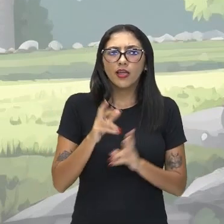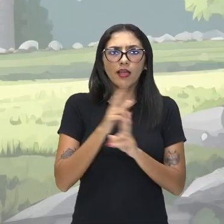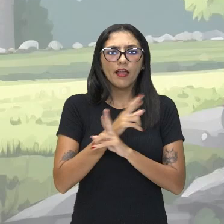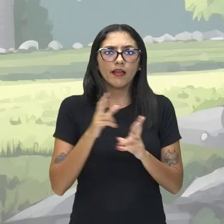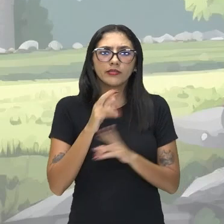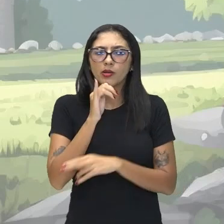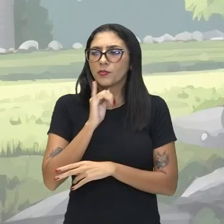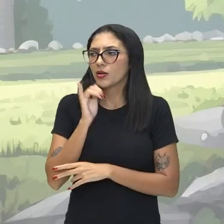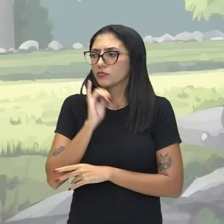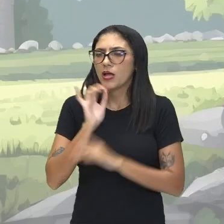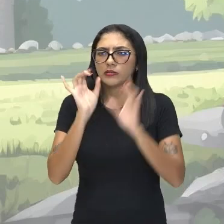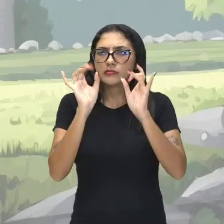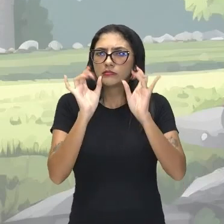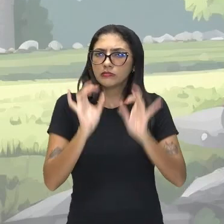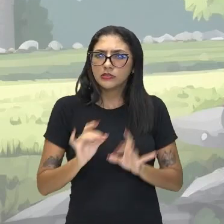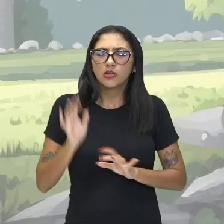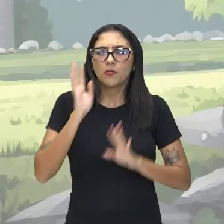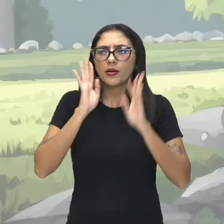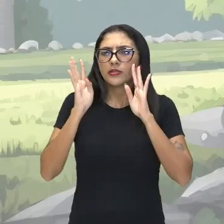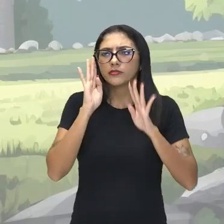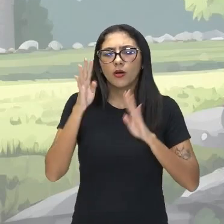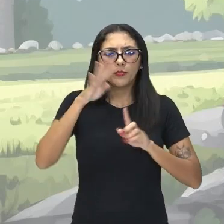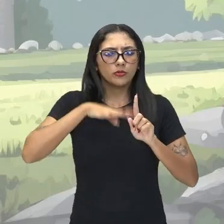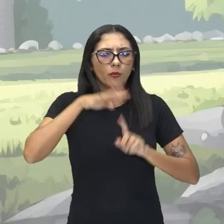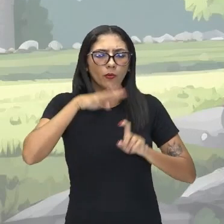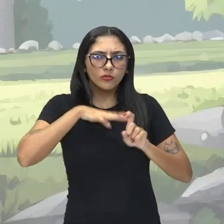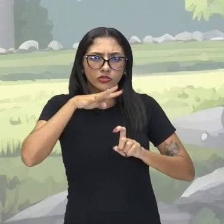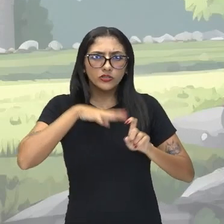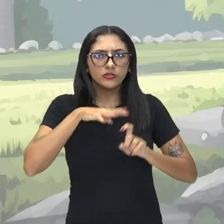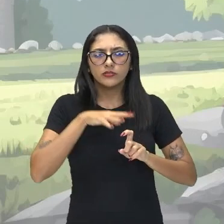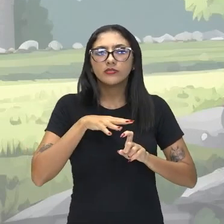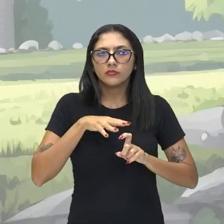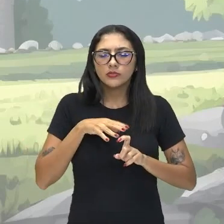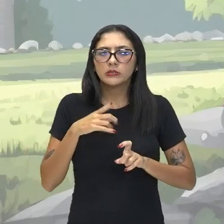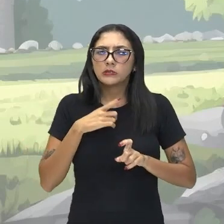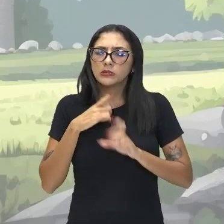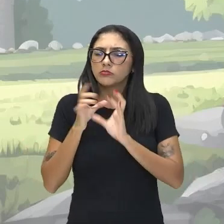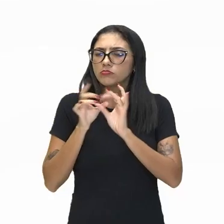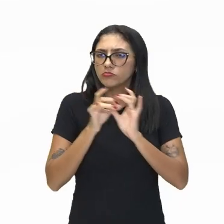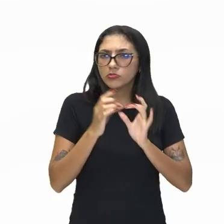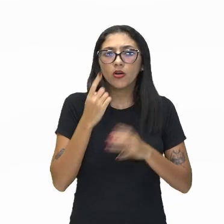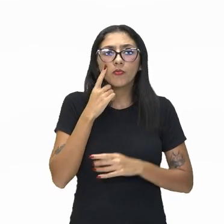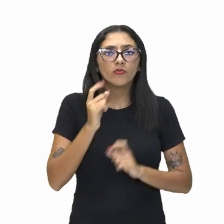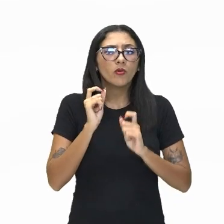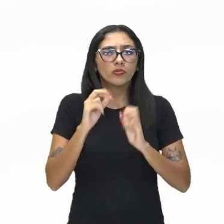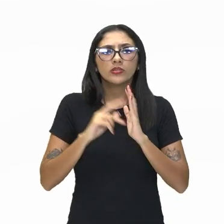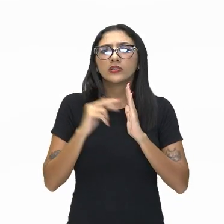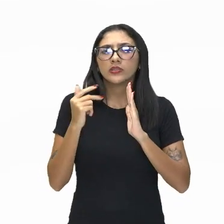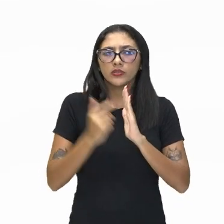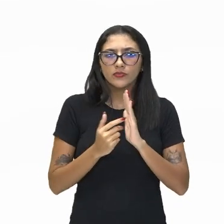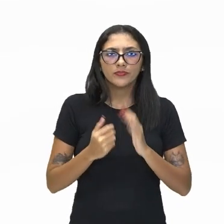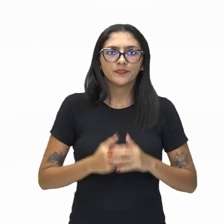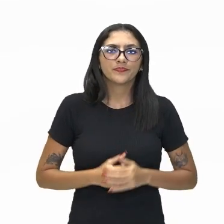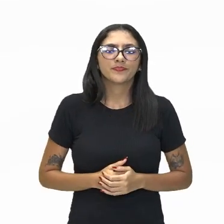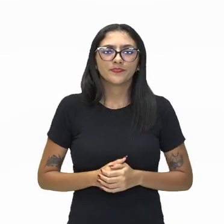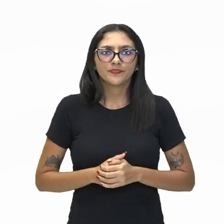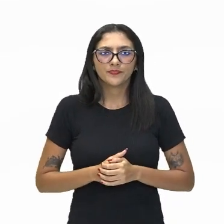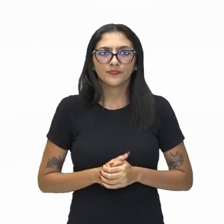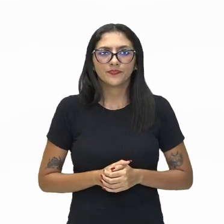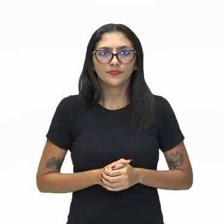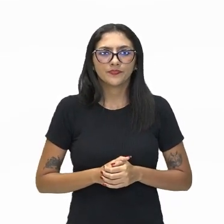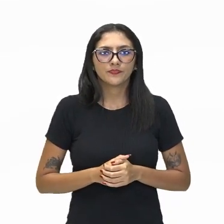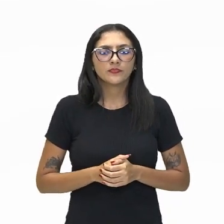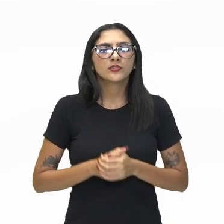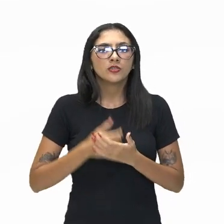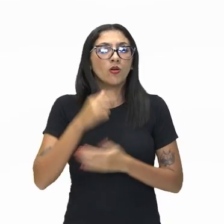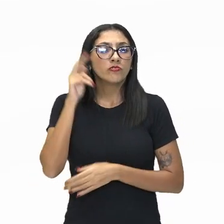das fadas, das bruxas, mas tem a ver com a ficção também misturada aí com a realidade. Vamos ver o que é o conto contemporâneo. Então, o conto